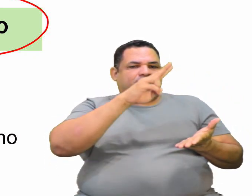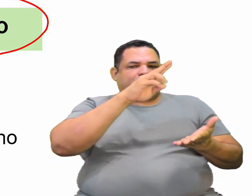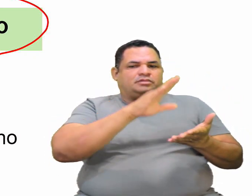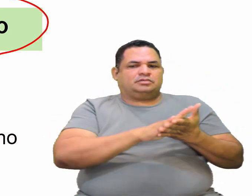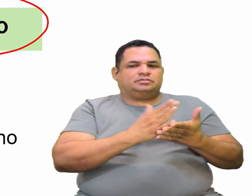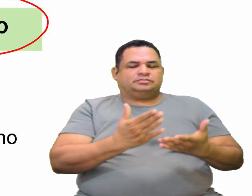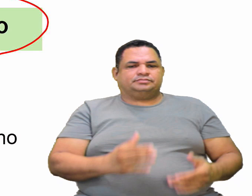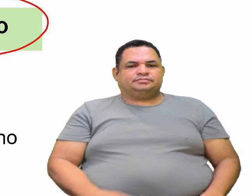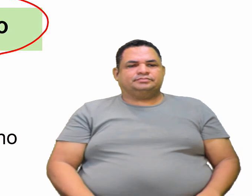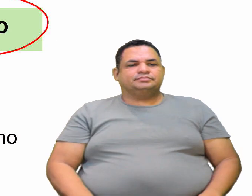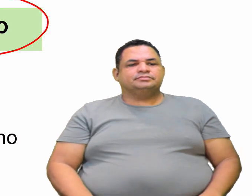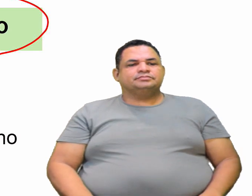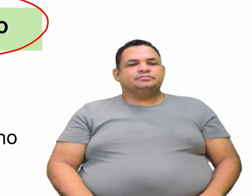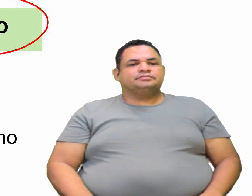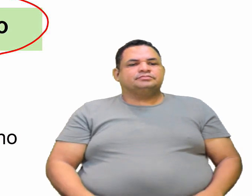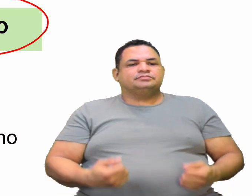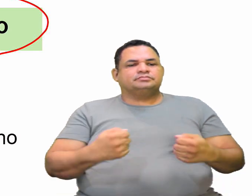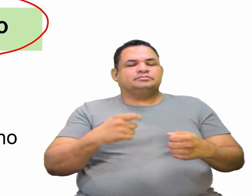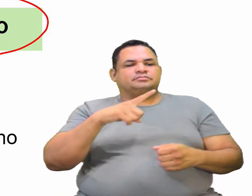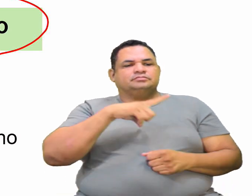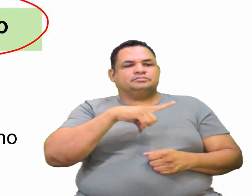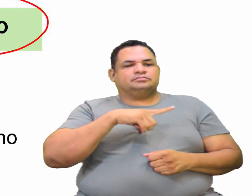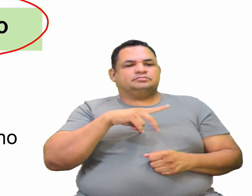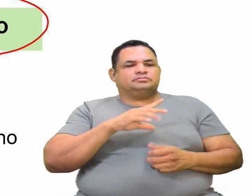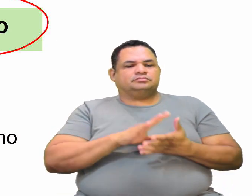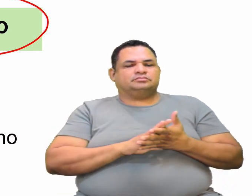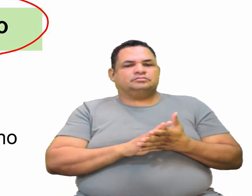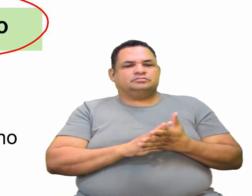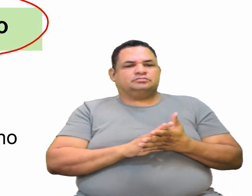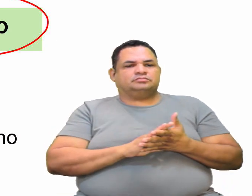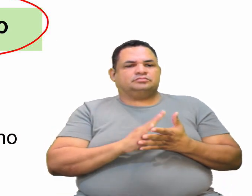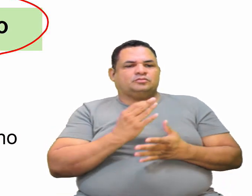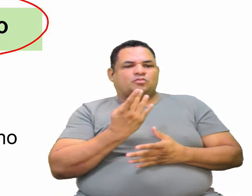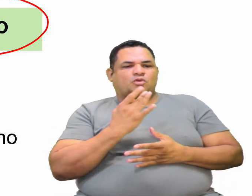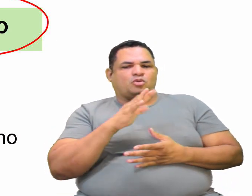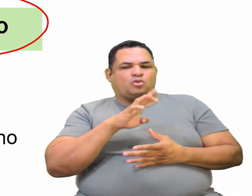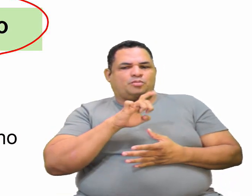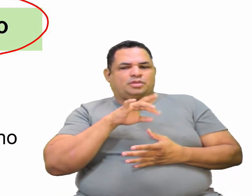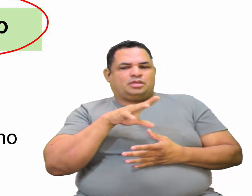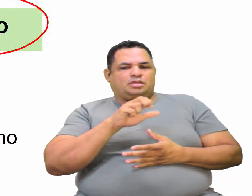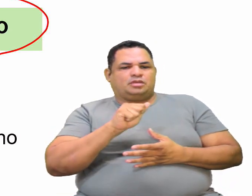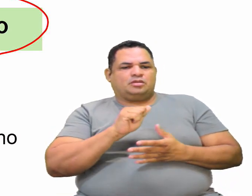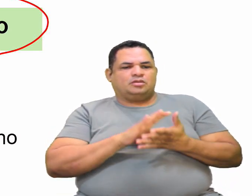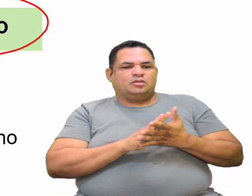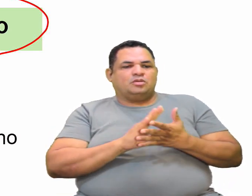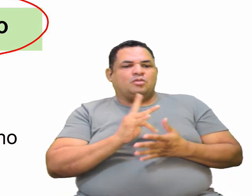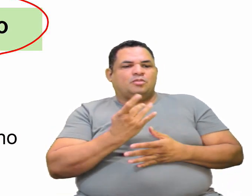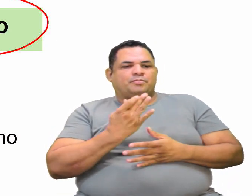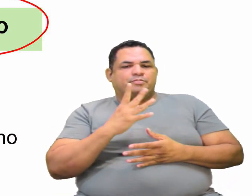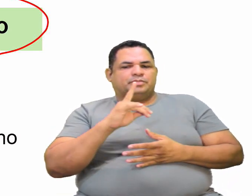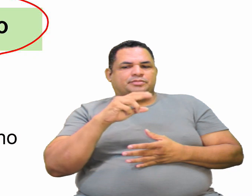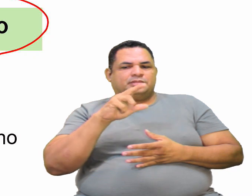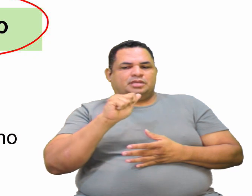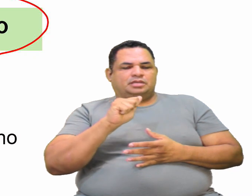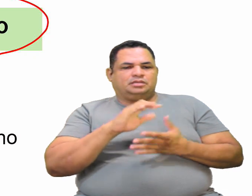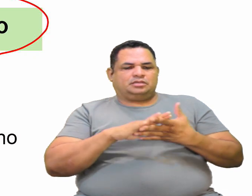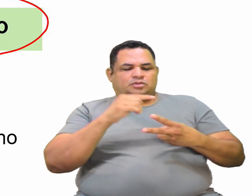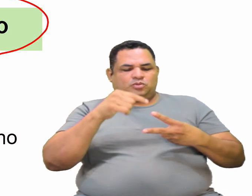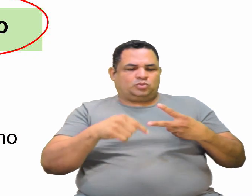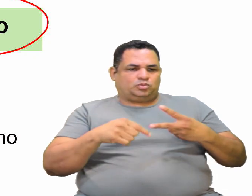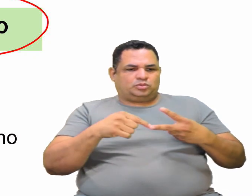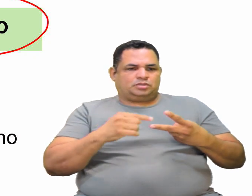adaptativas desses organismos. E a gente pode ter a camuflagem por homocromia ou por